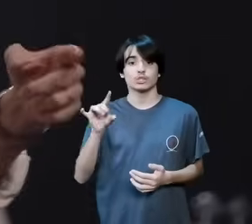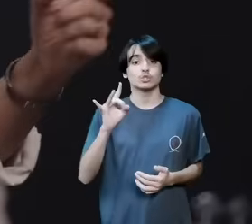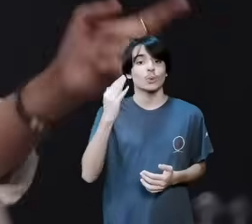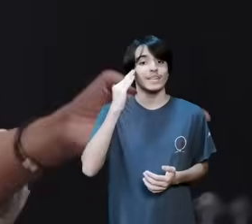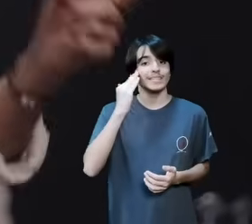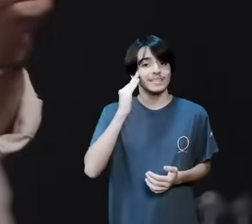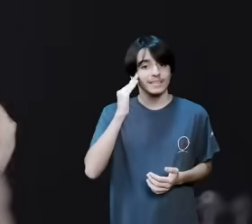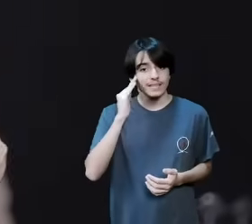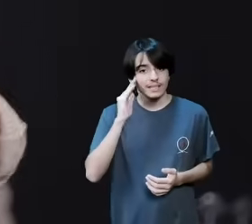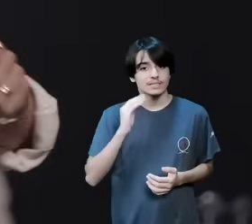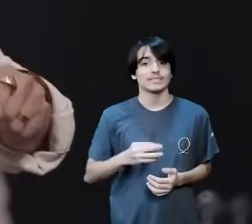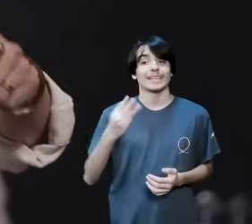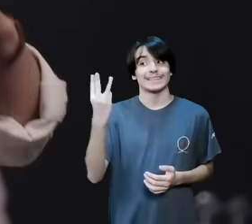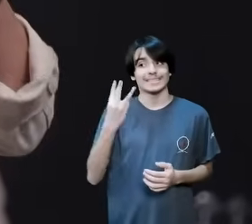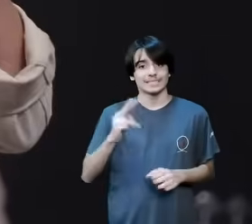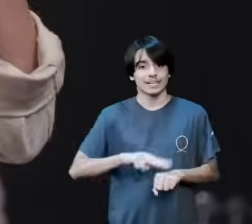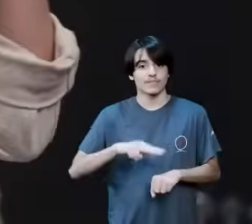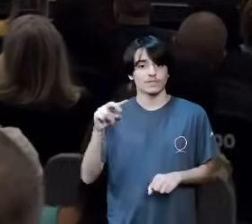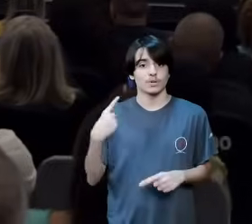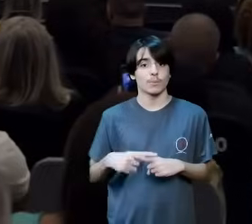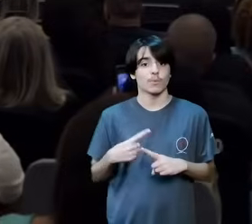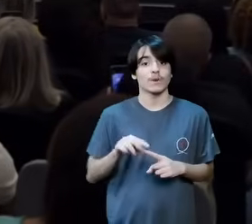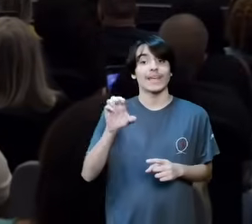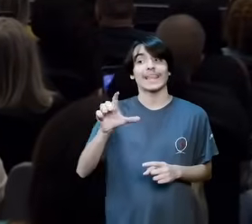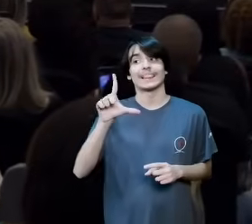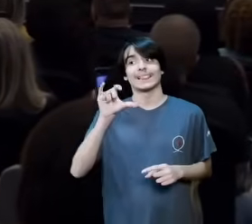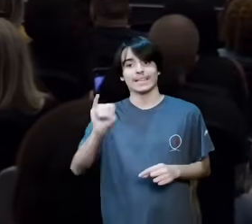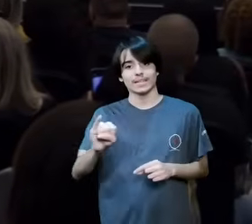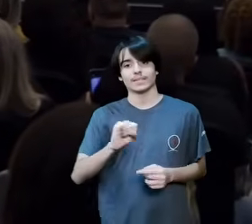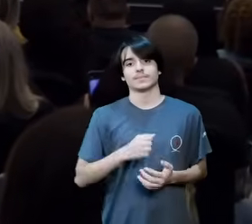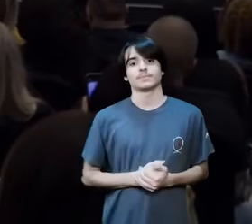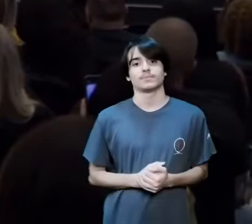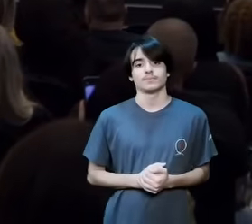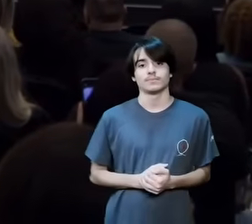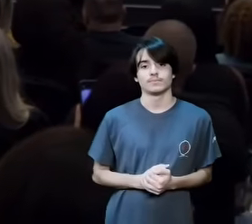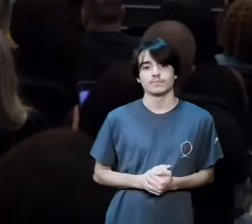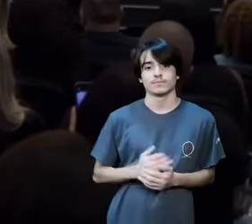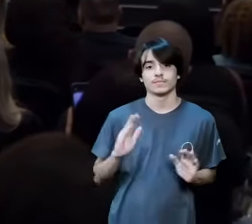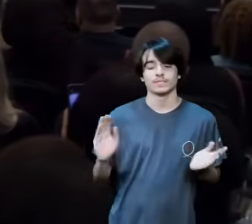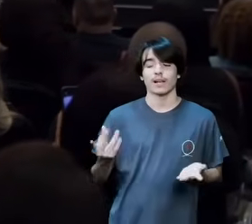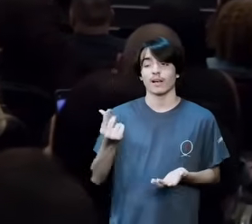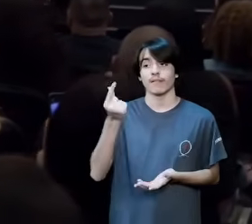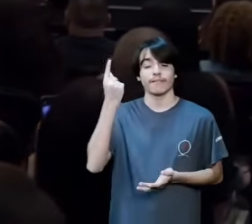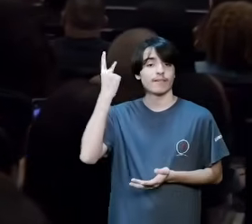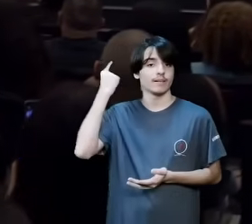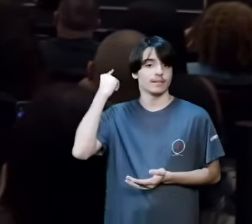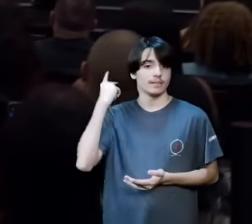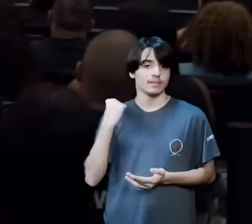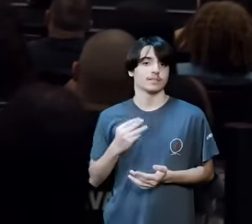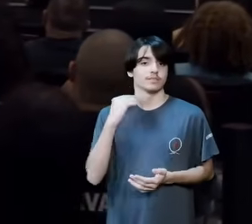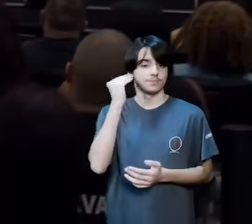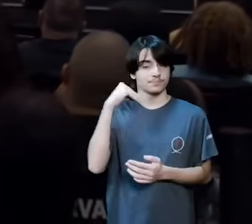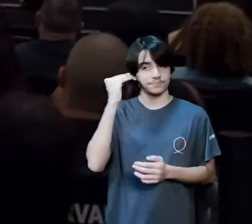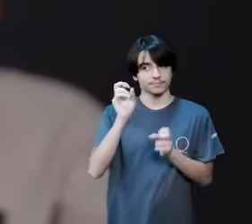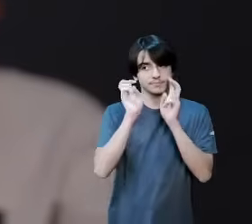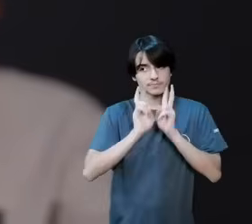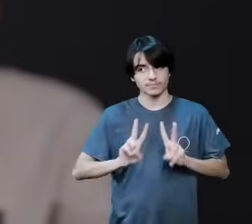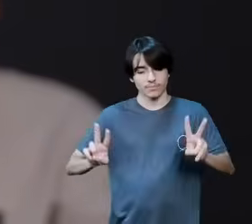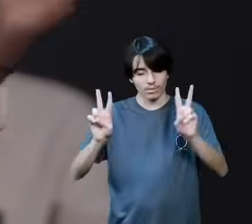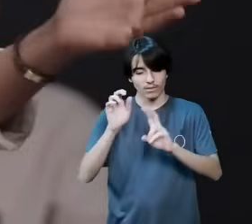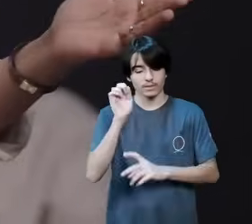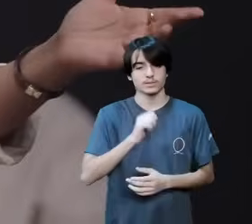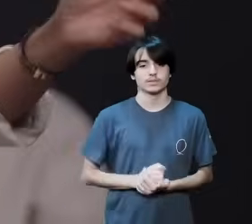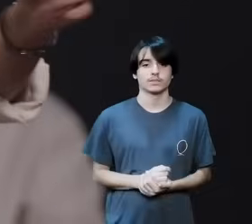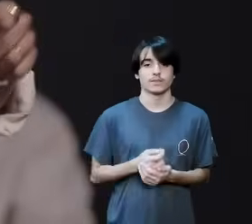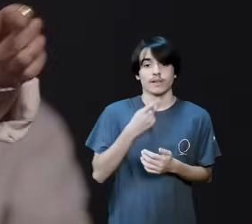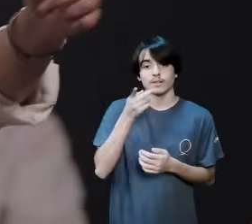que é Deus falando com ele na terceira, e porque ele, que já um dia foi experimentado em visões e revelações,